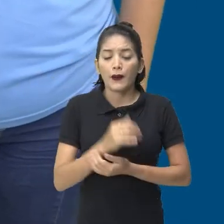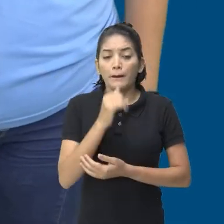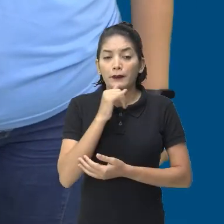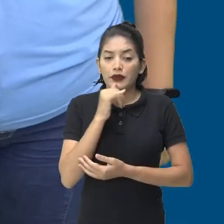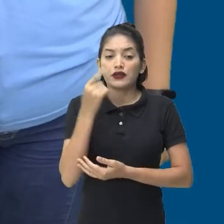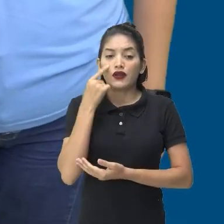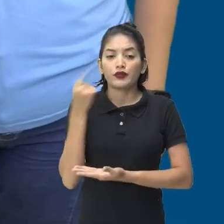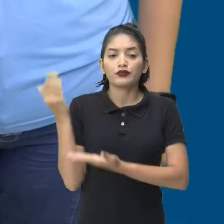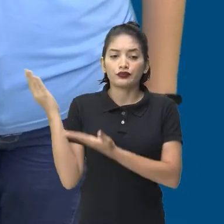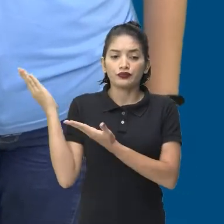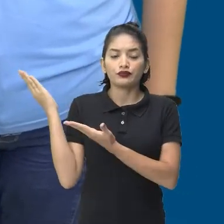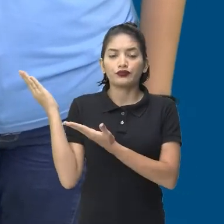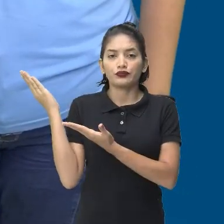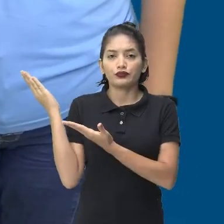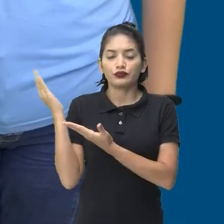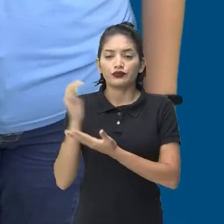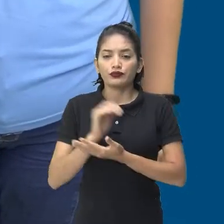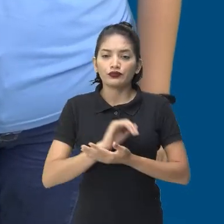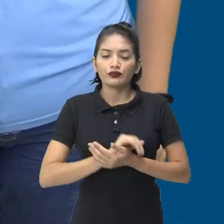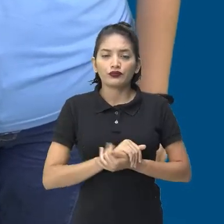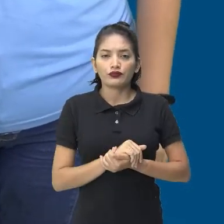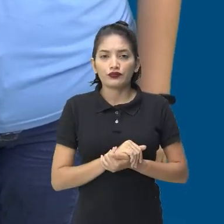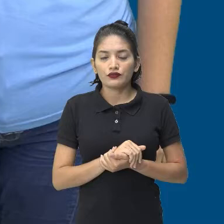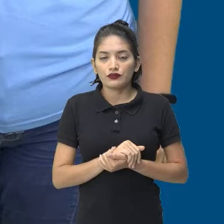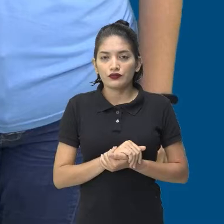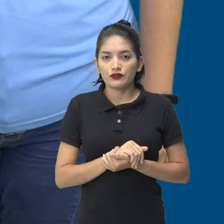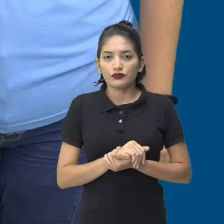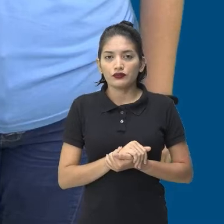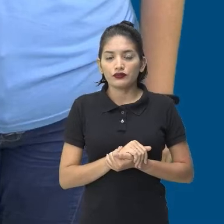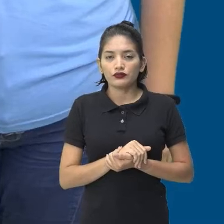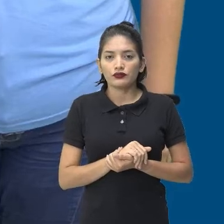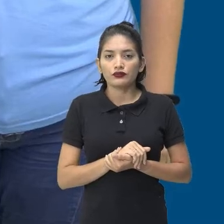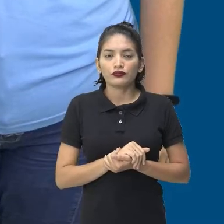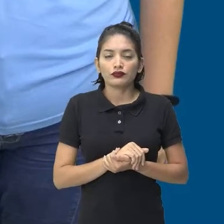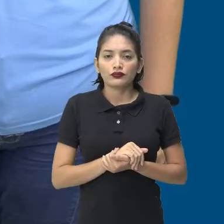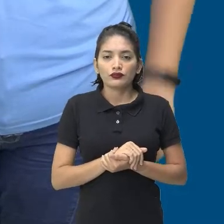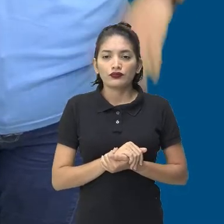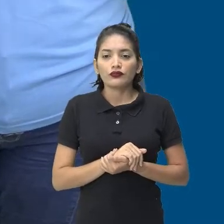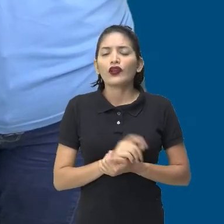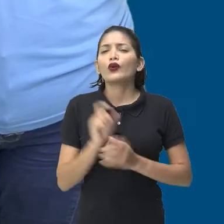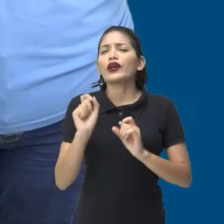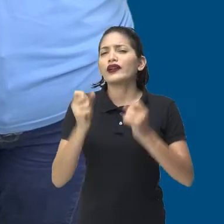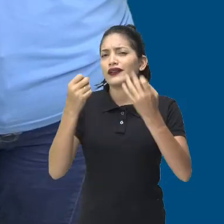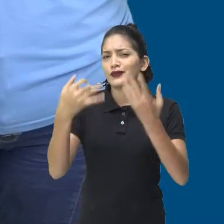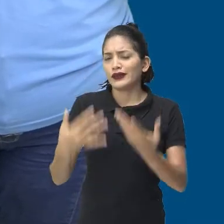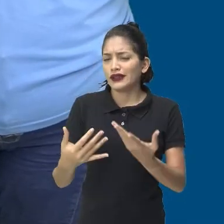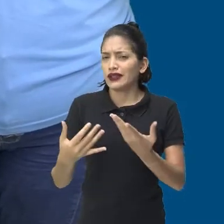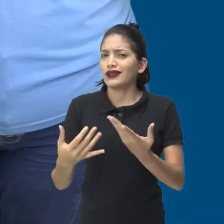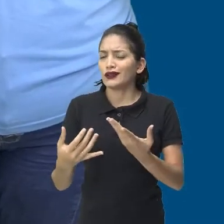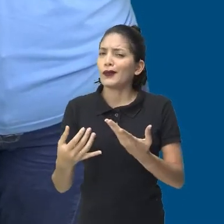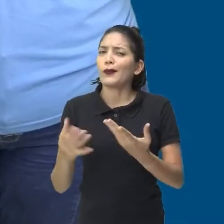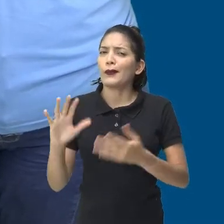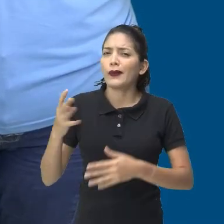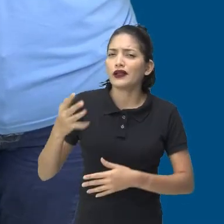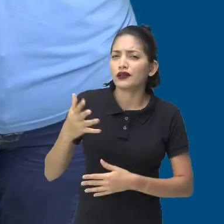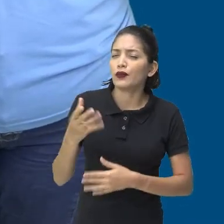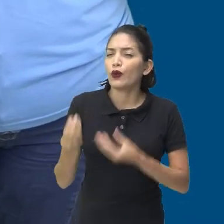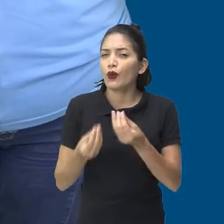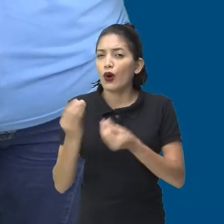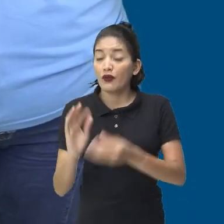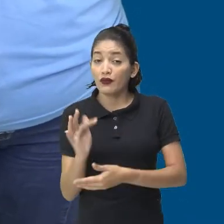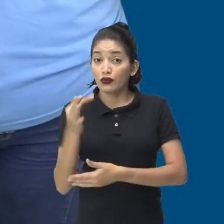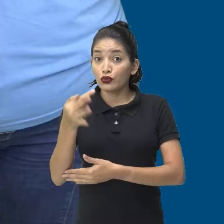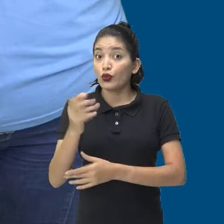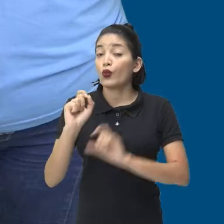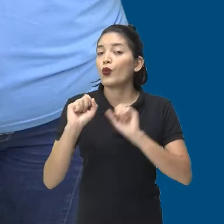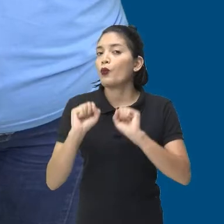estudiantes tendrán un solo libro, hablará e será em 3 dimensões. Aqui a gente está fazendo uma previsão sobre o futuro,